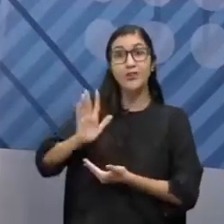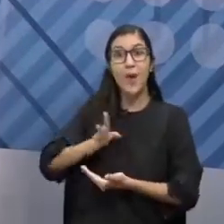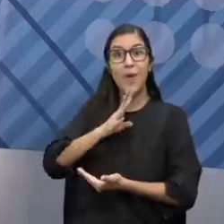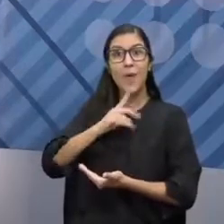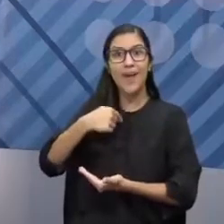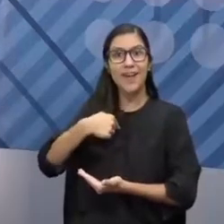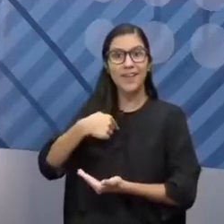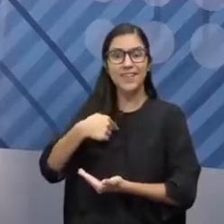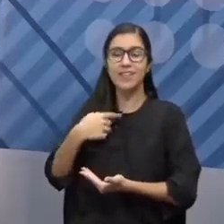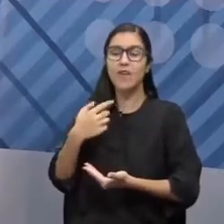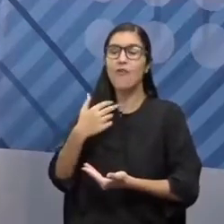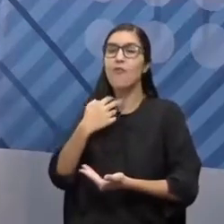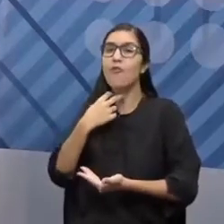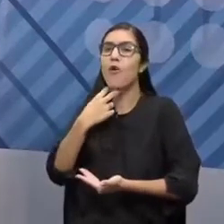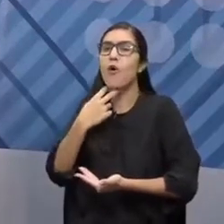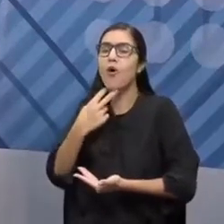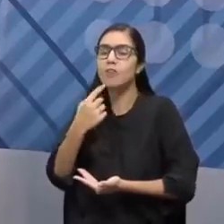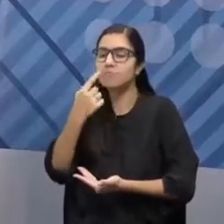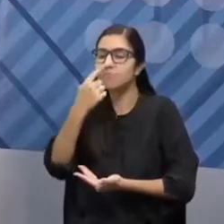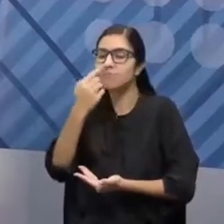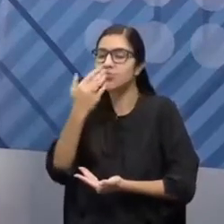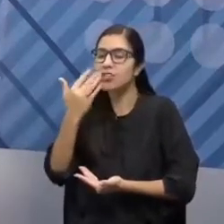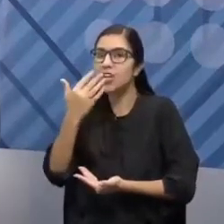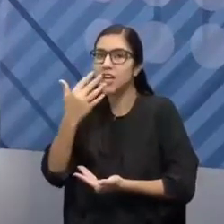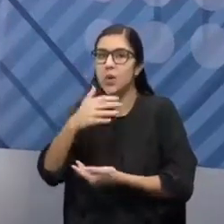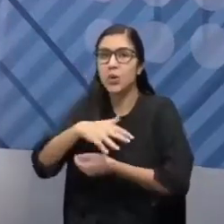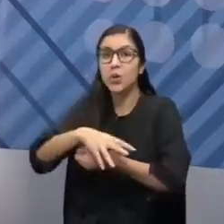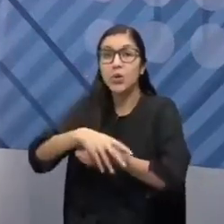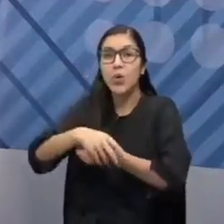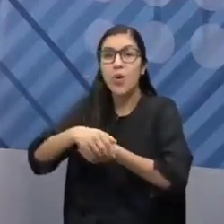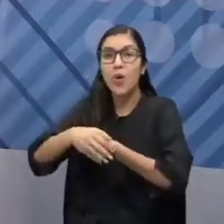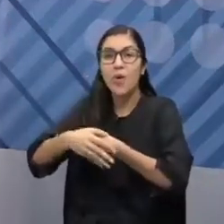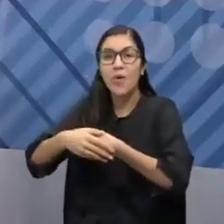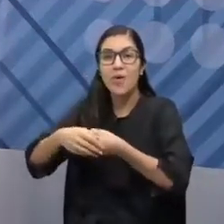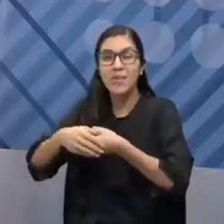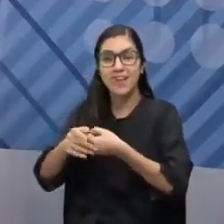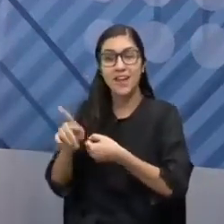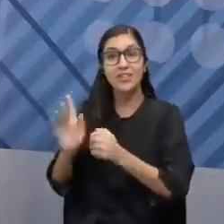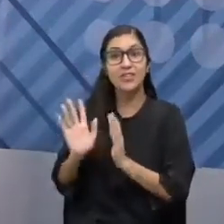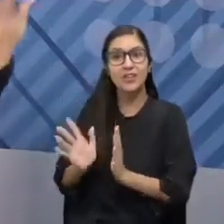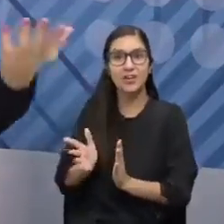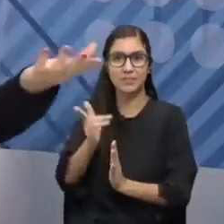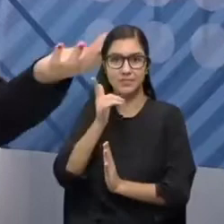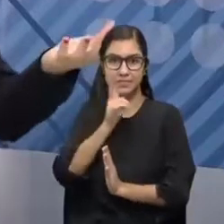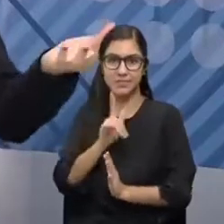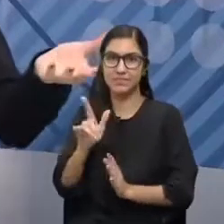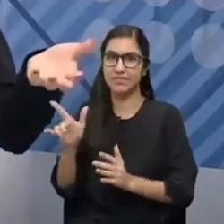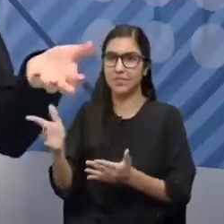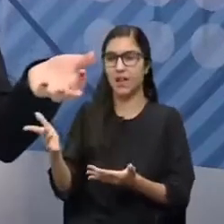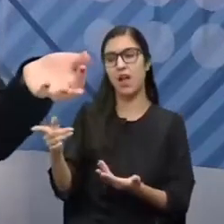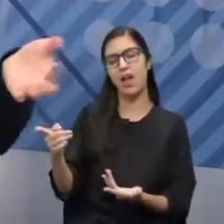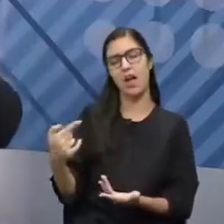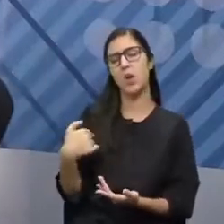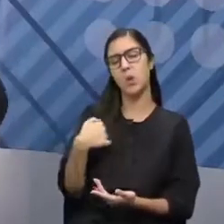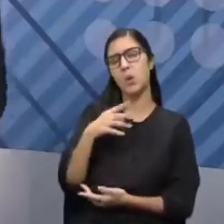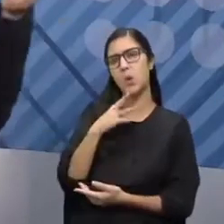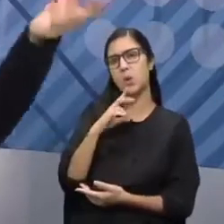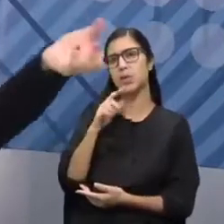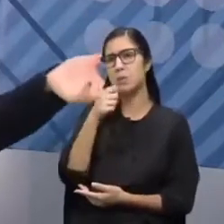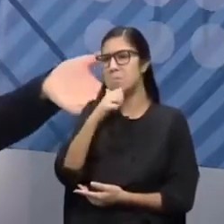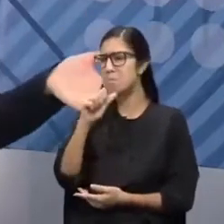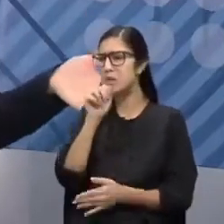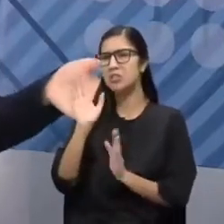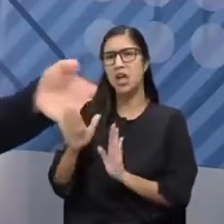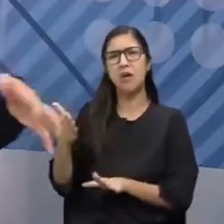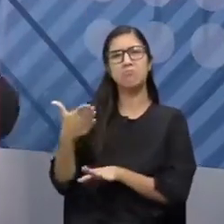timbre de voz, com o seu cheiro, com o seu toque, com a sua pele. Então, ela puxa. Não é uma pessoa desconhecida. Minha mãe vem